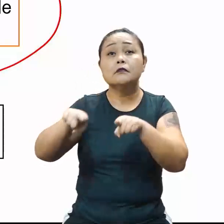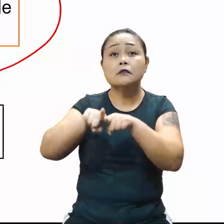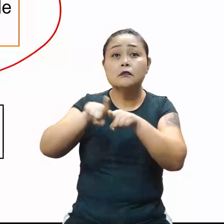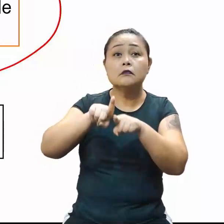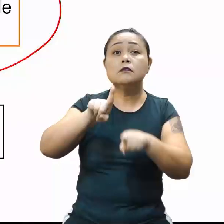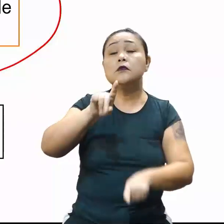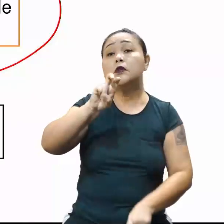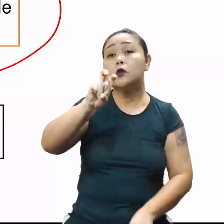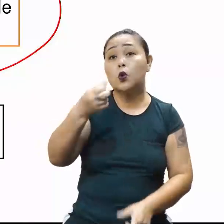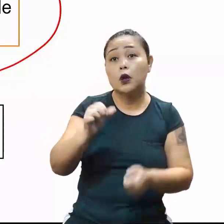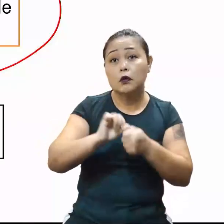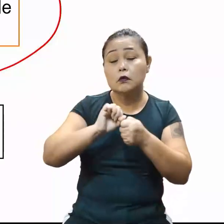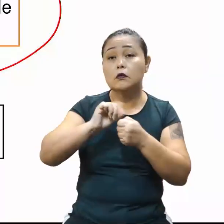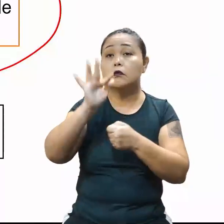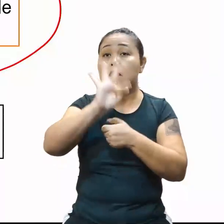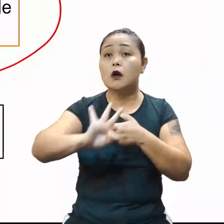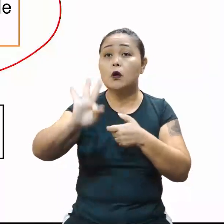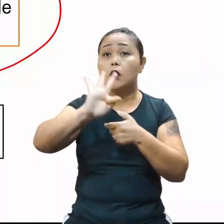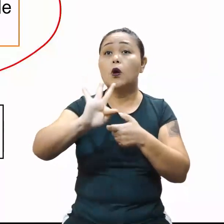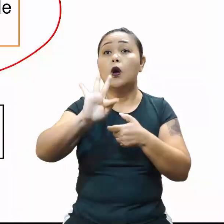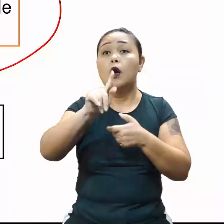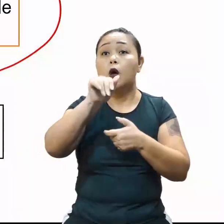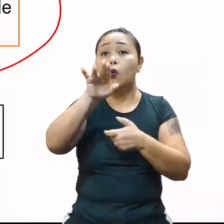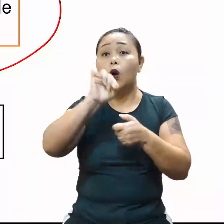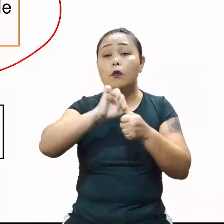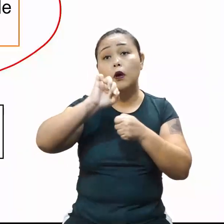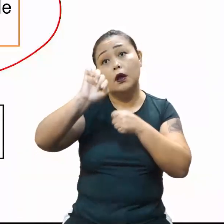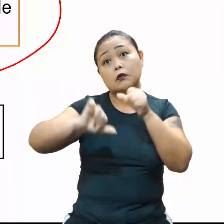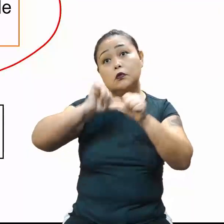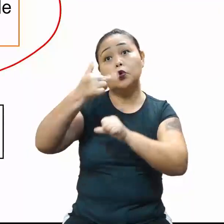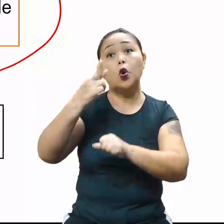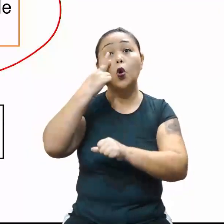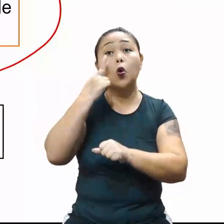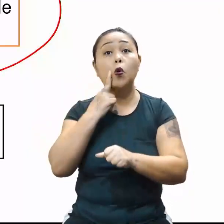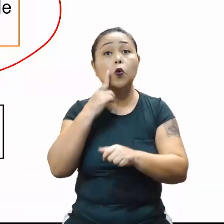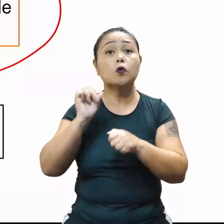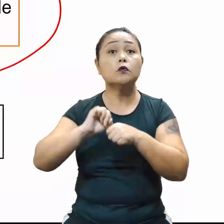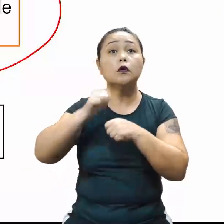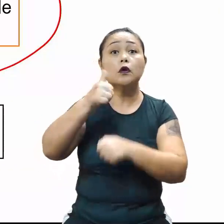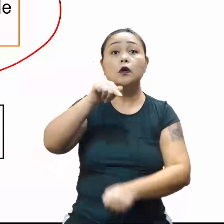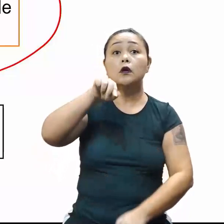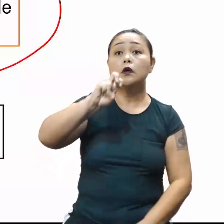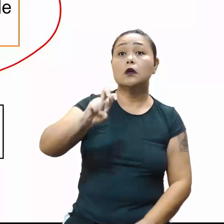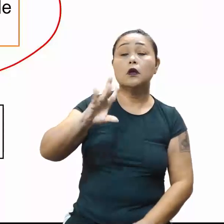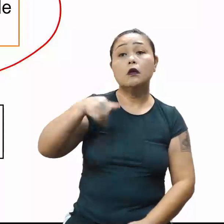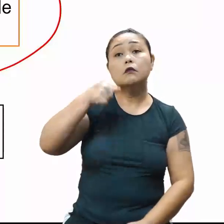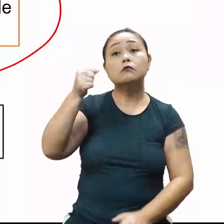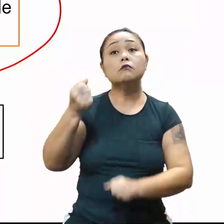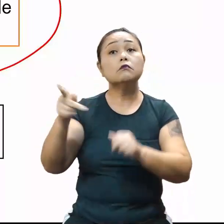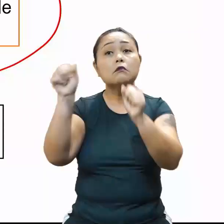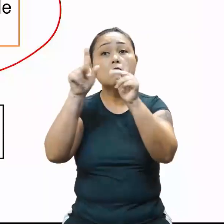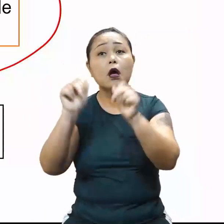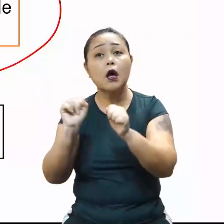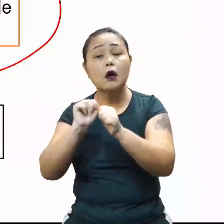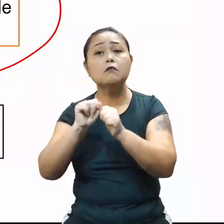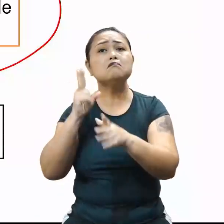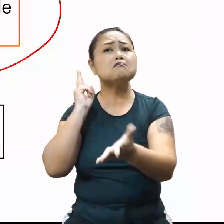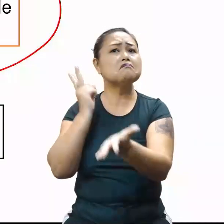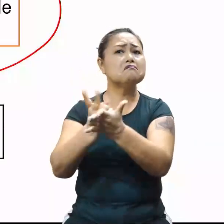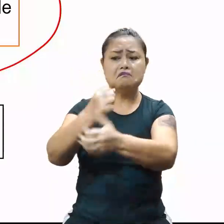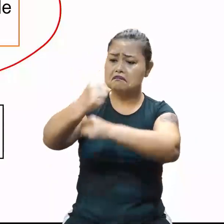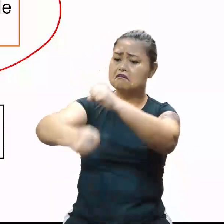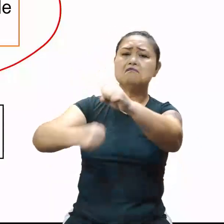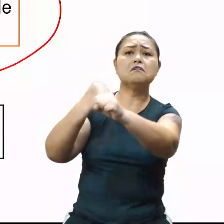de Rondônia. Em 1957 ele é indicado ao Prêmio Nobel da Paz, mas nesse mesmo